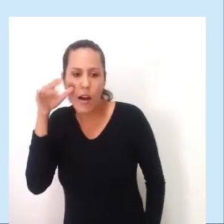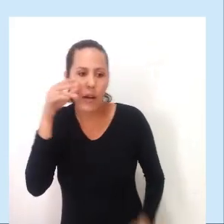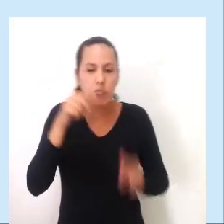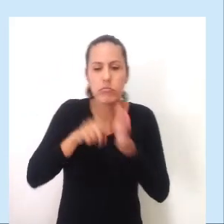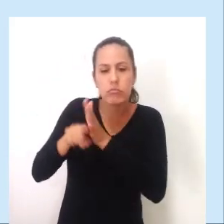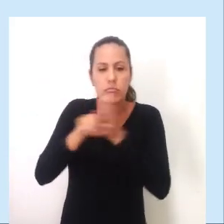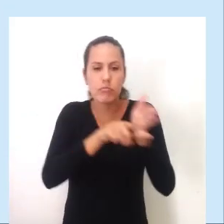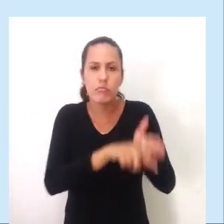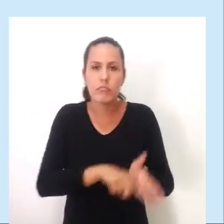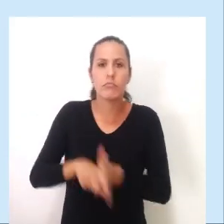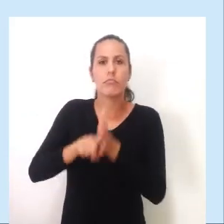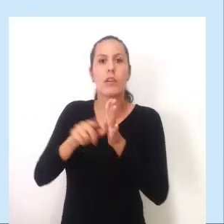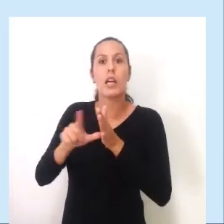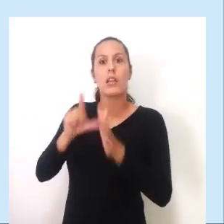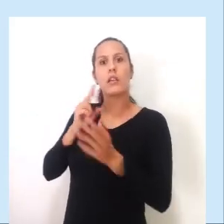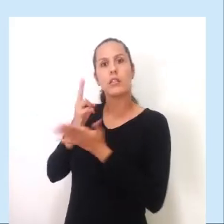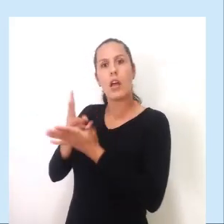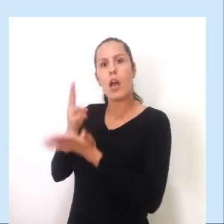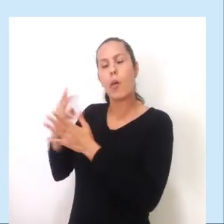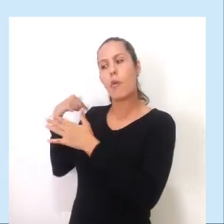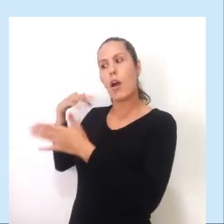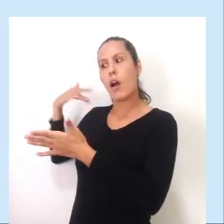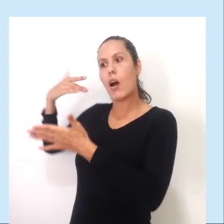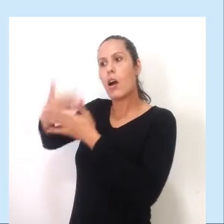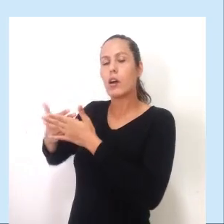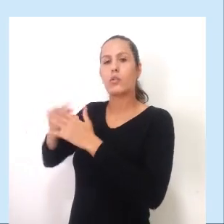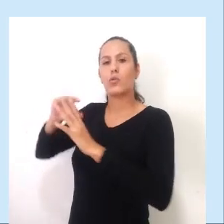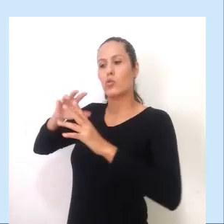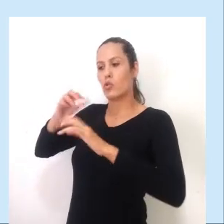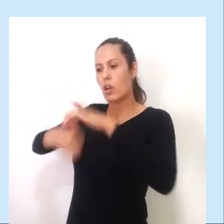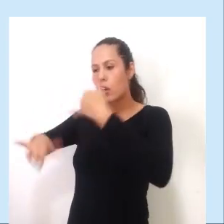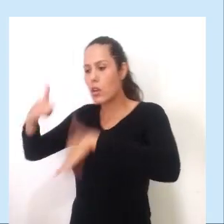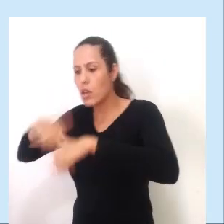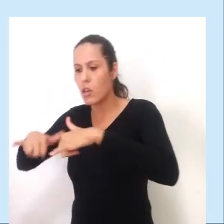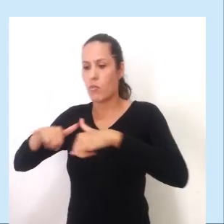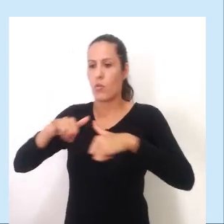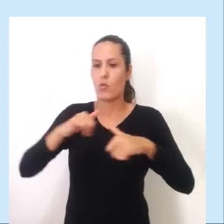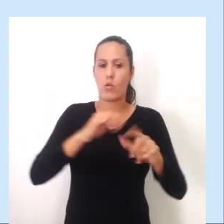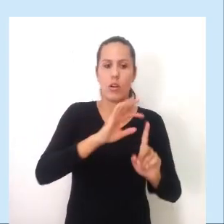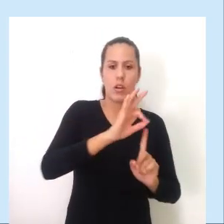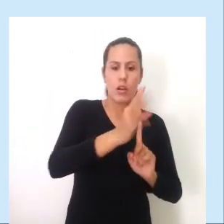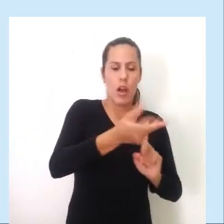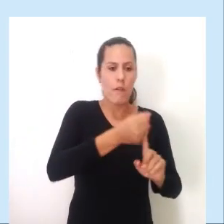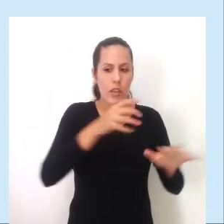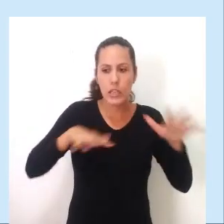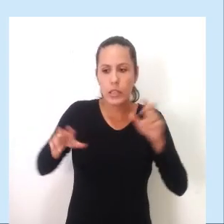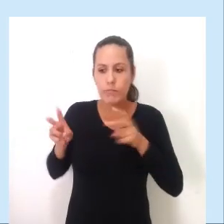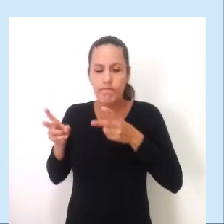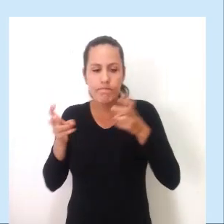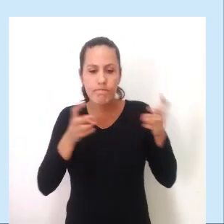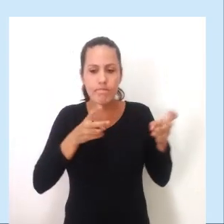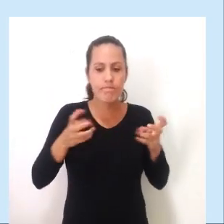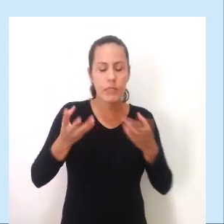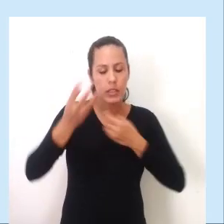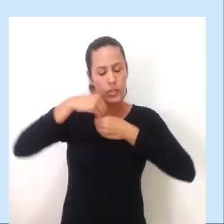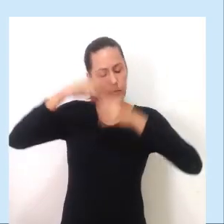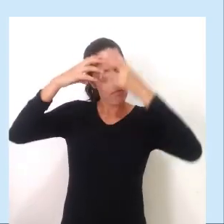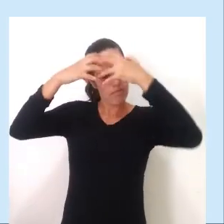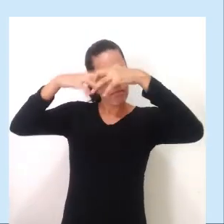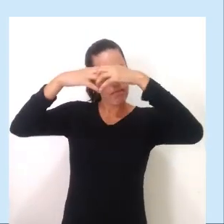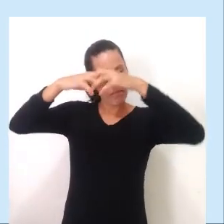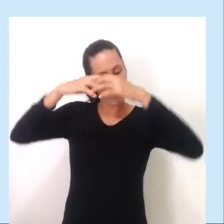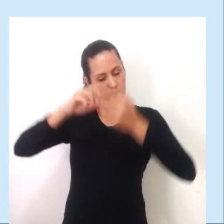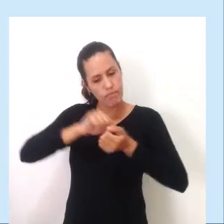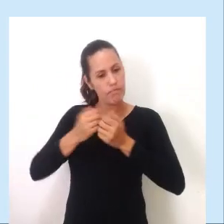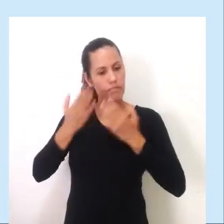tentou observar fenômenos químicos e físicos e fazer sua própria interpretação. Então,